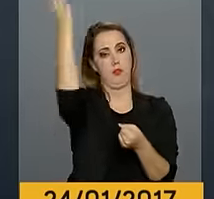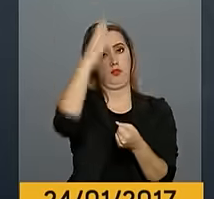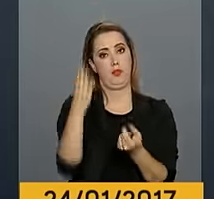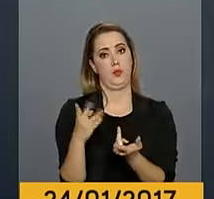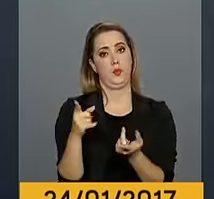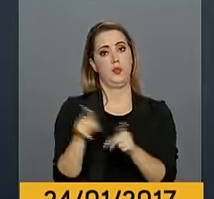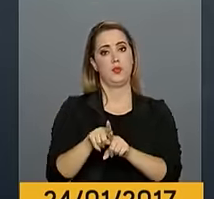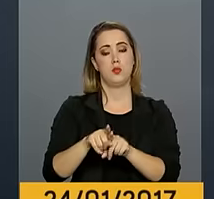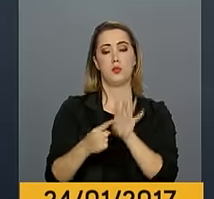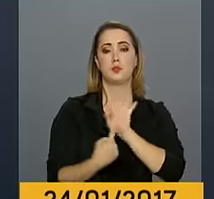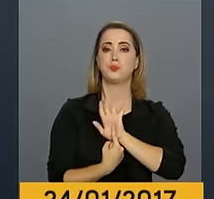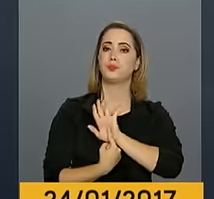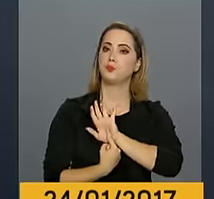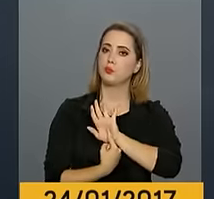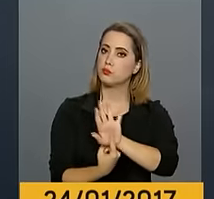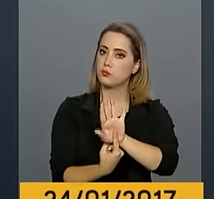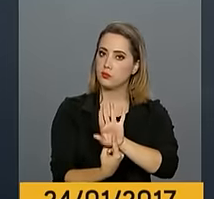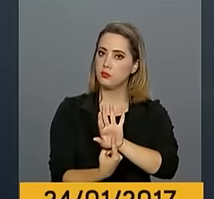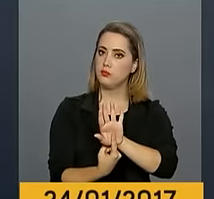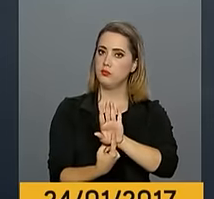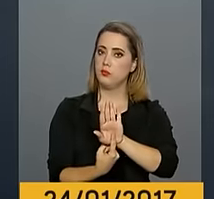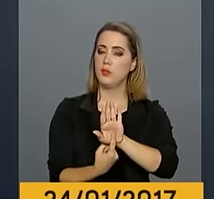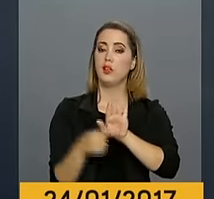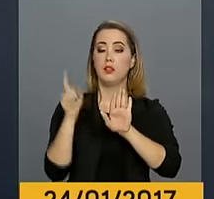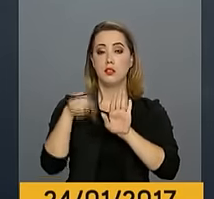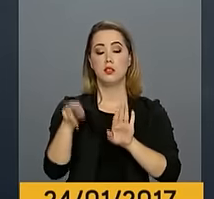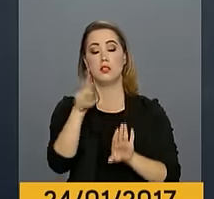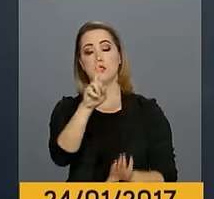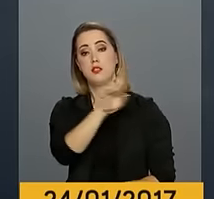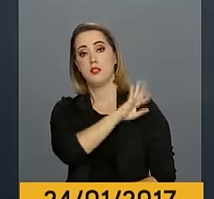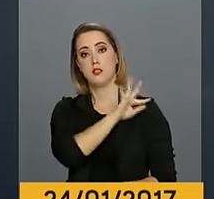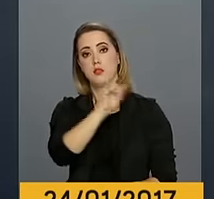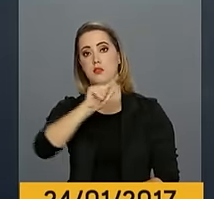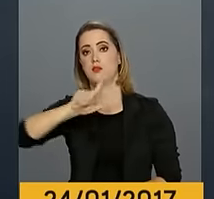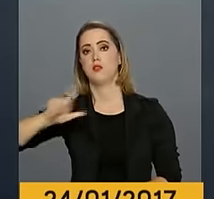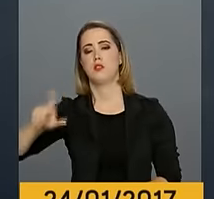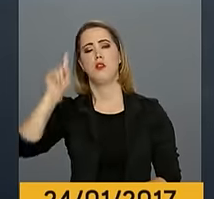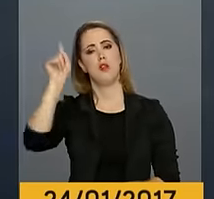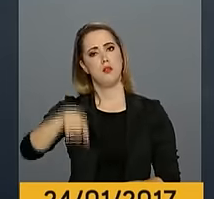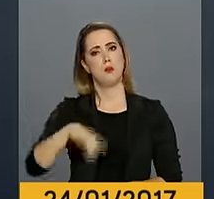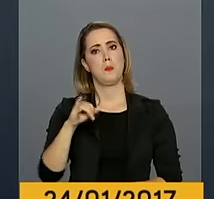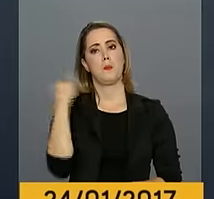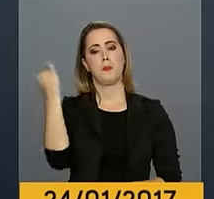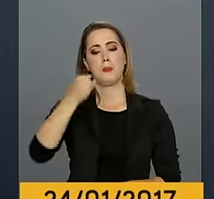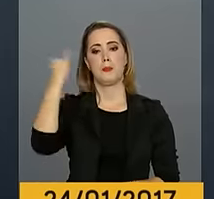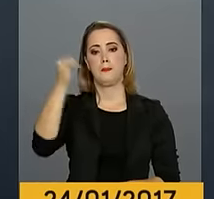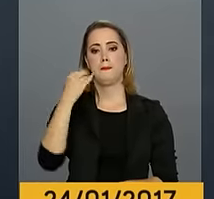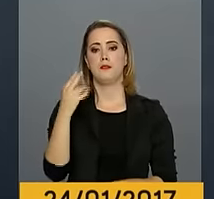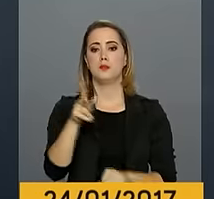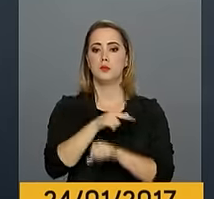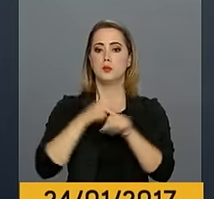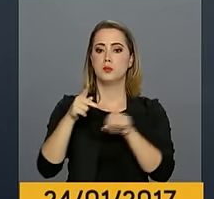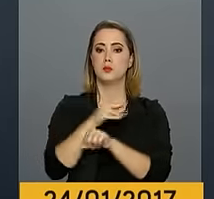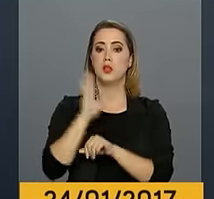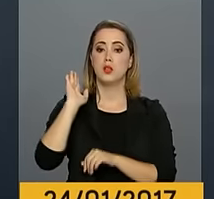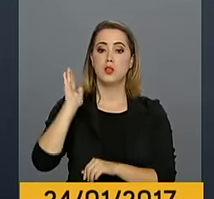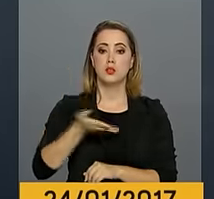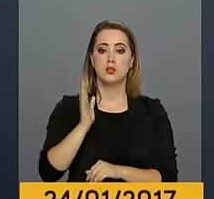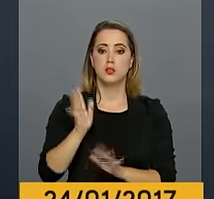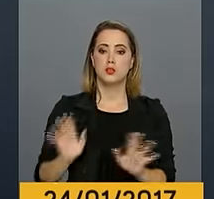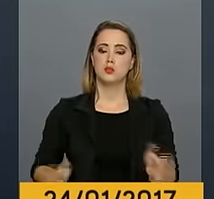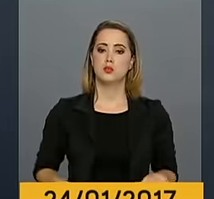revelar que esta responsabilidade fiscal é importante para o país e já